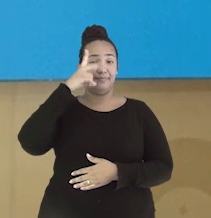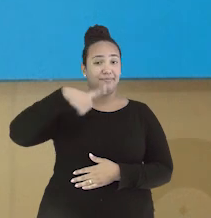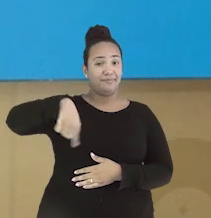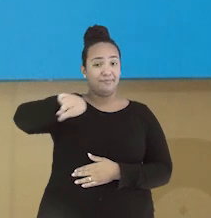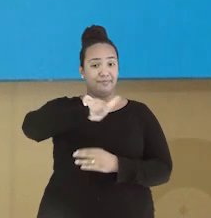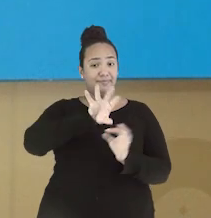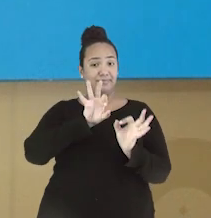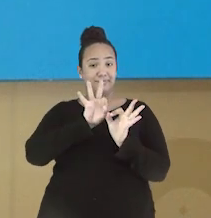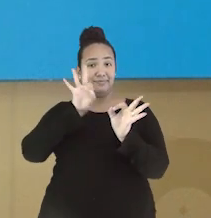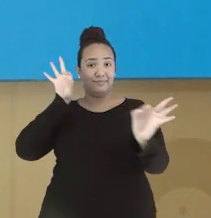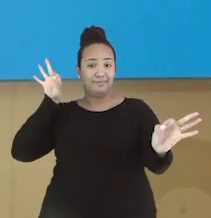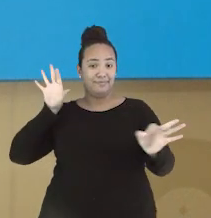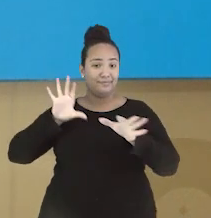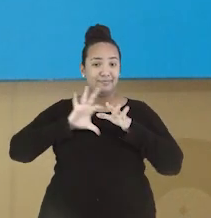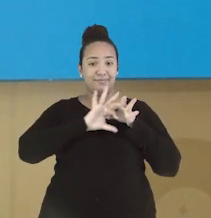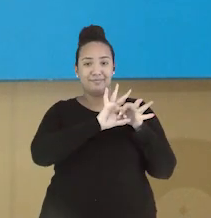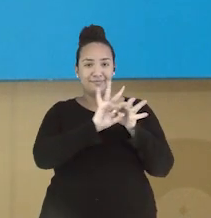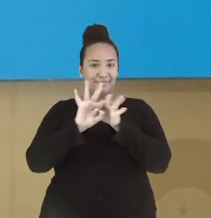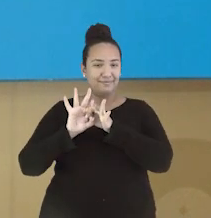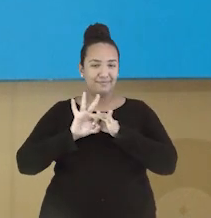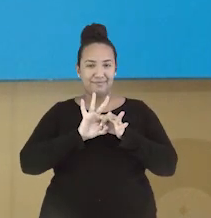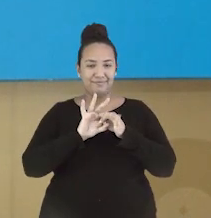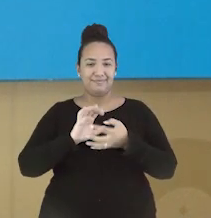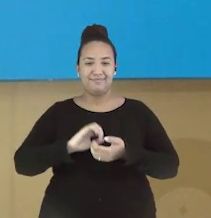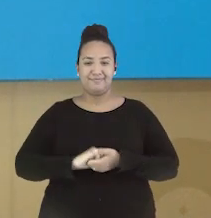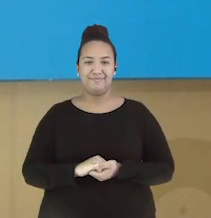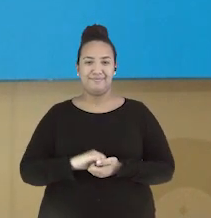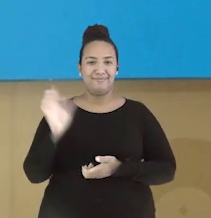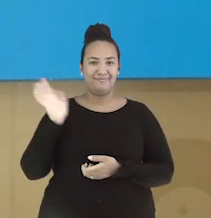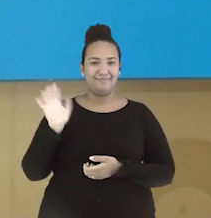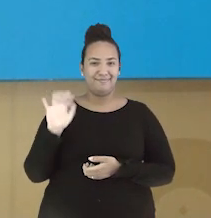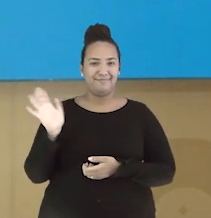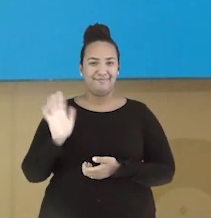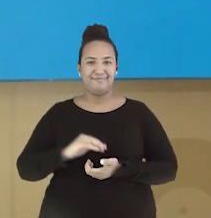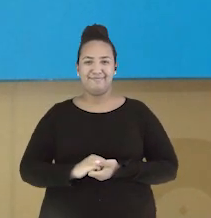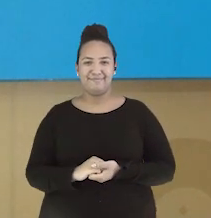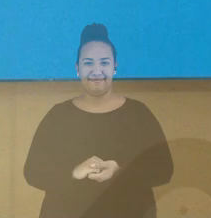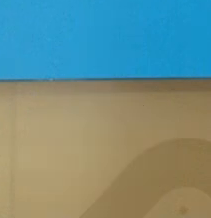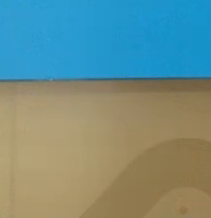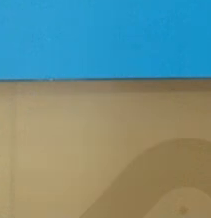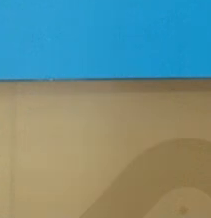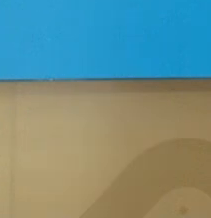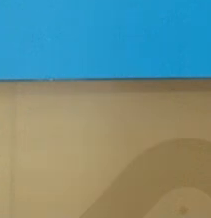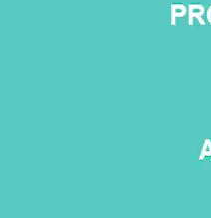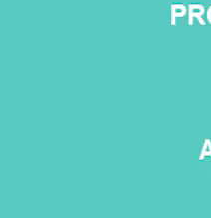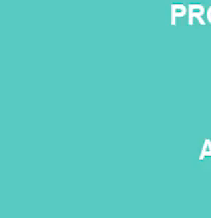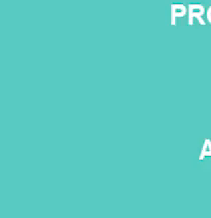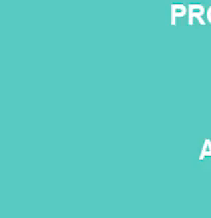lembrem-se, mesmo distantes, estamos juntos. Tchau!